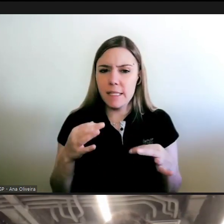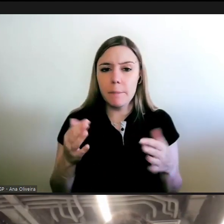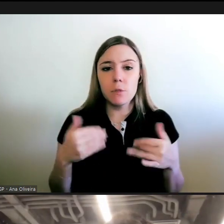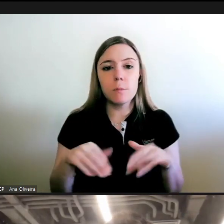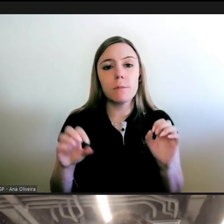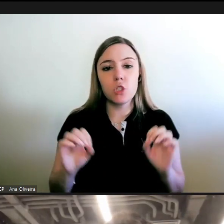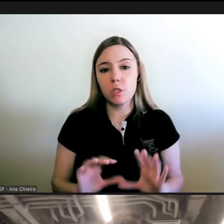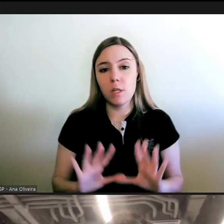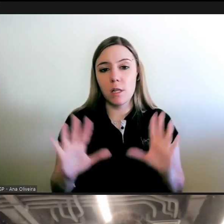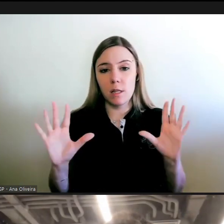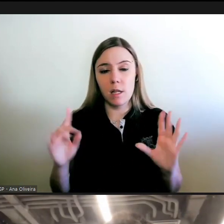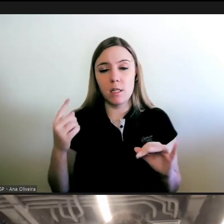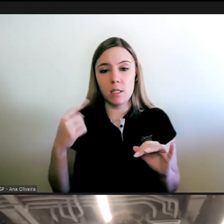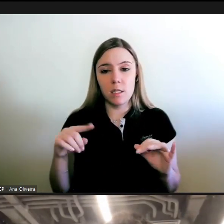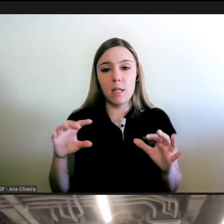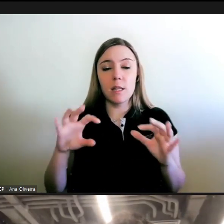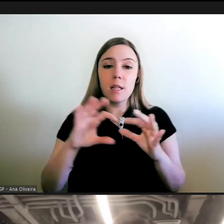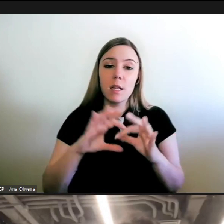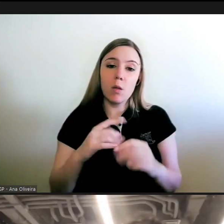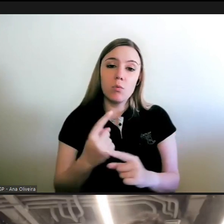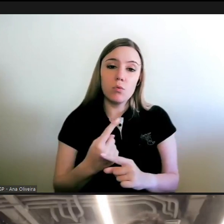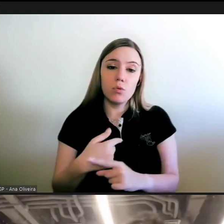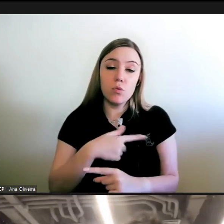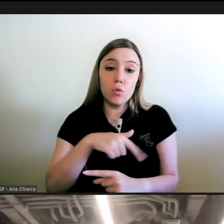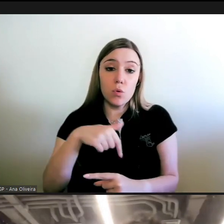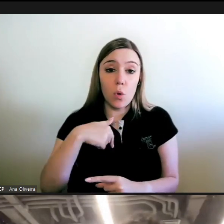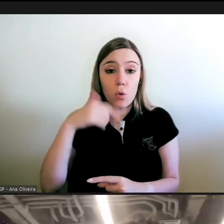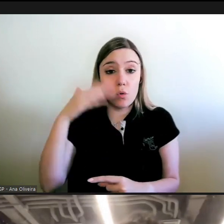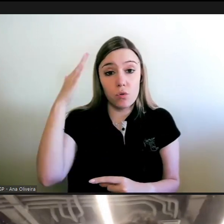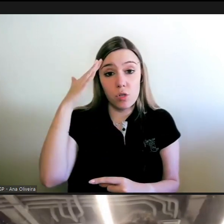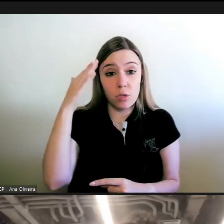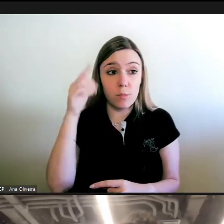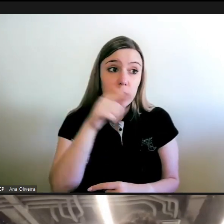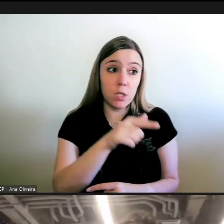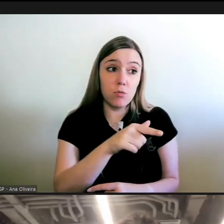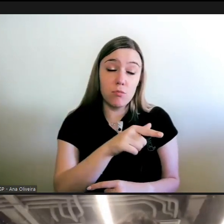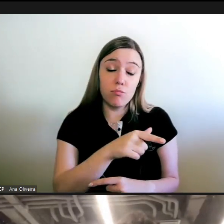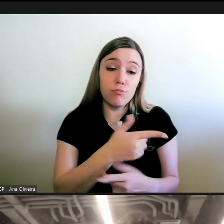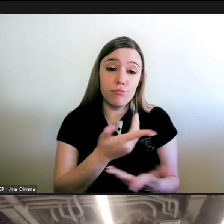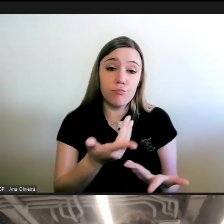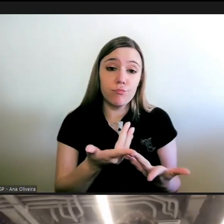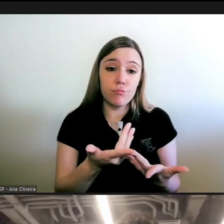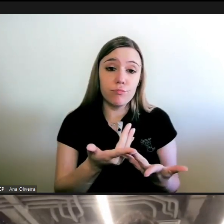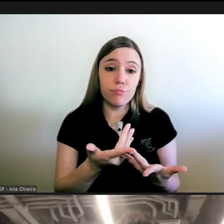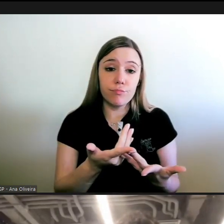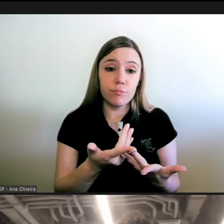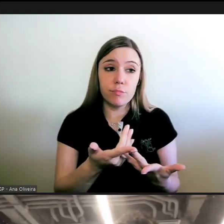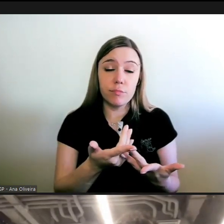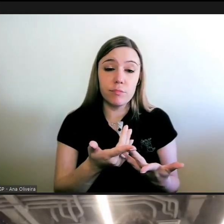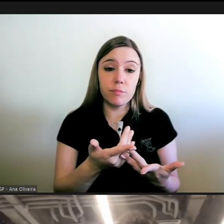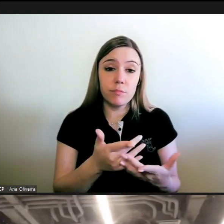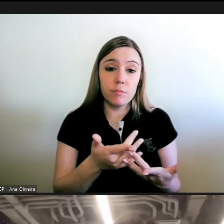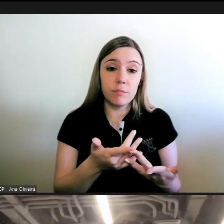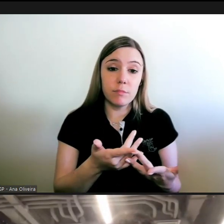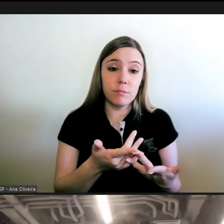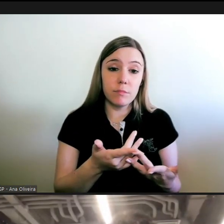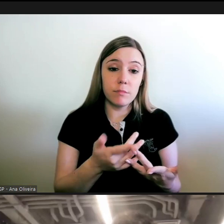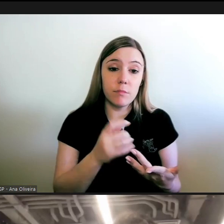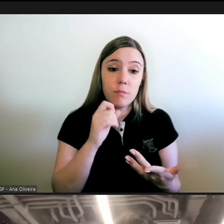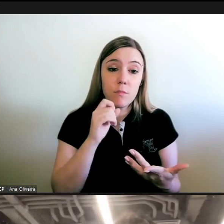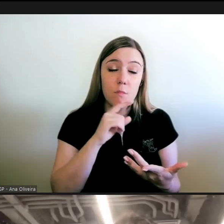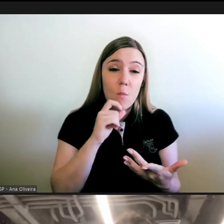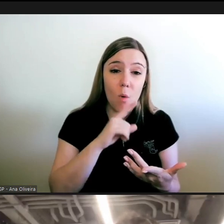claras, relativamente àquilo que consideramos assédio sexual ou moral e relativamente à forma como vamos